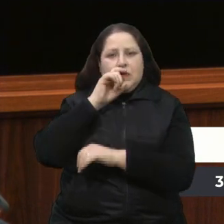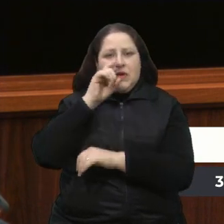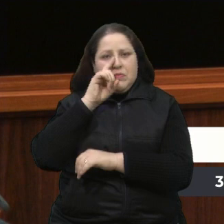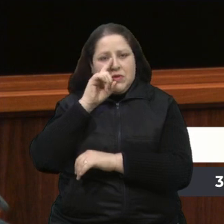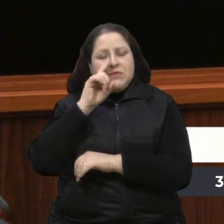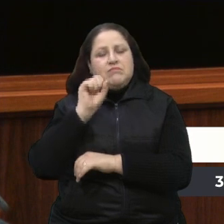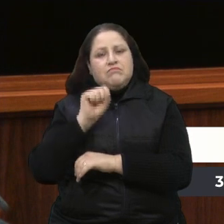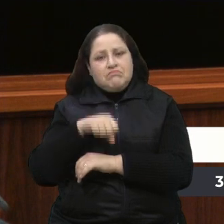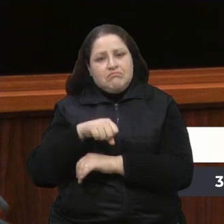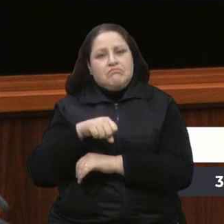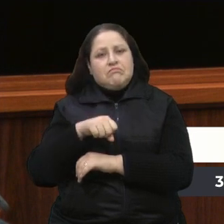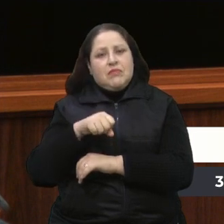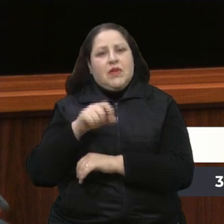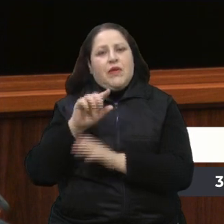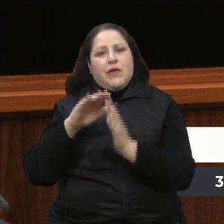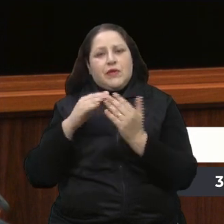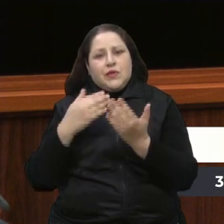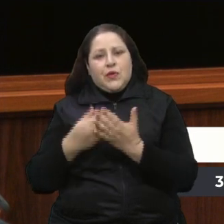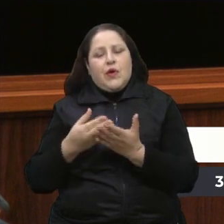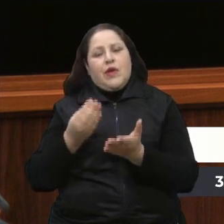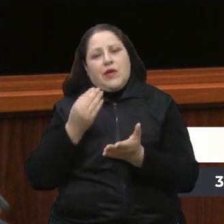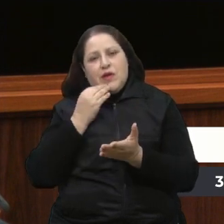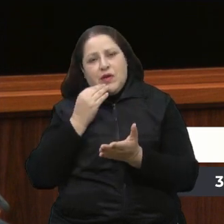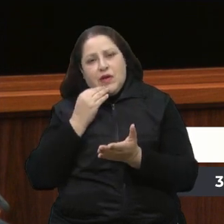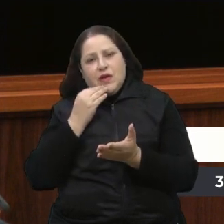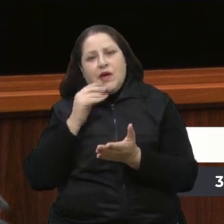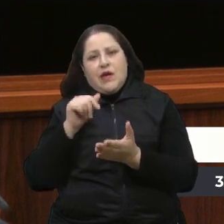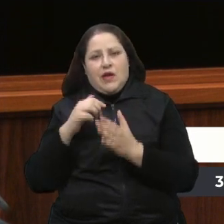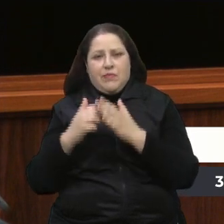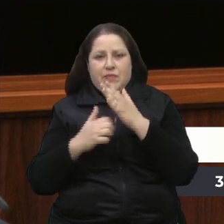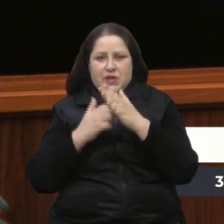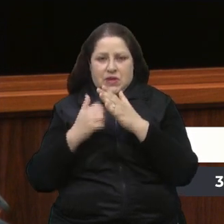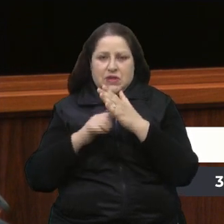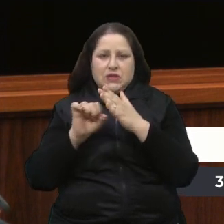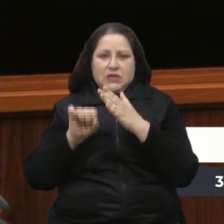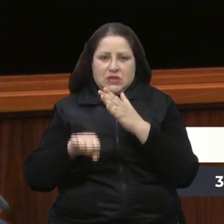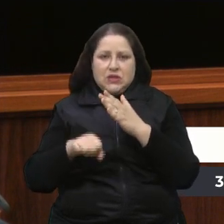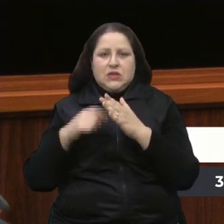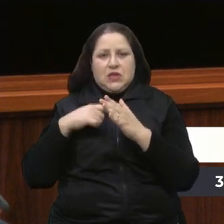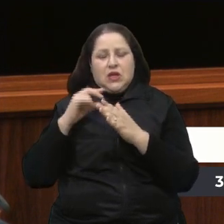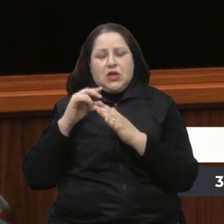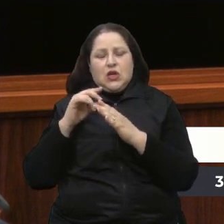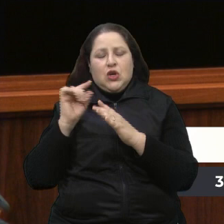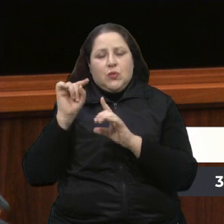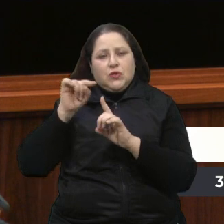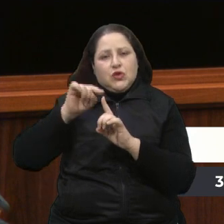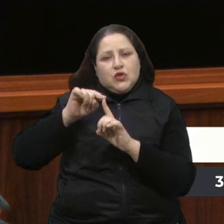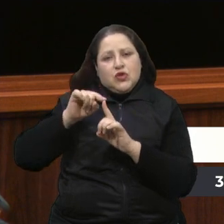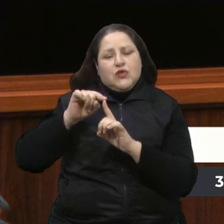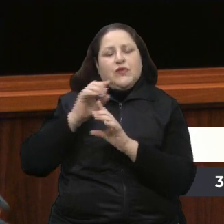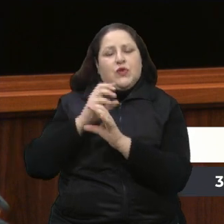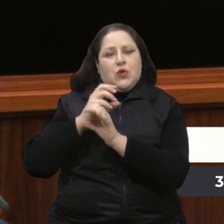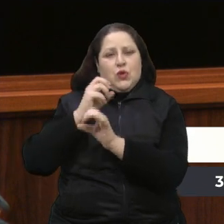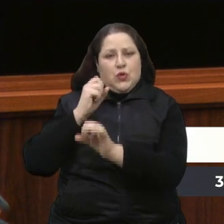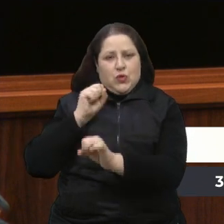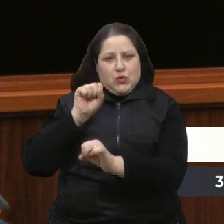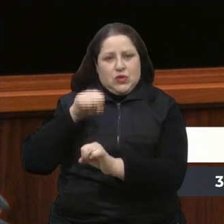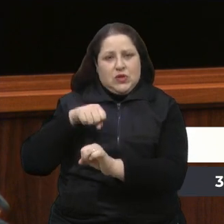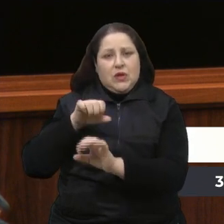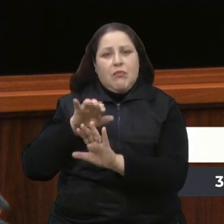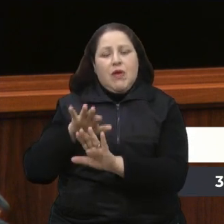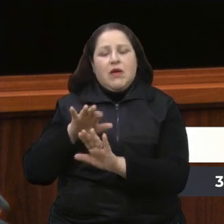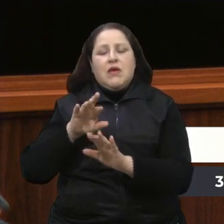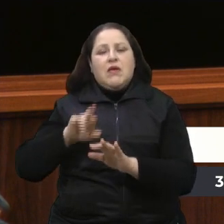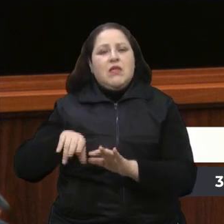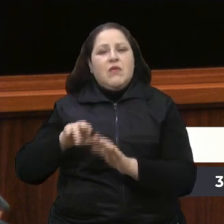óbvio né que também é uma empresa né Visa o lucro também mas não é uma